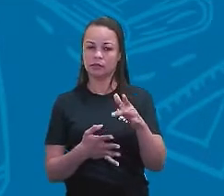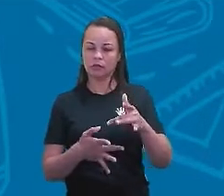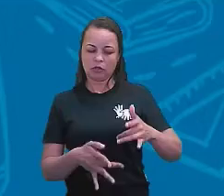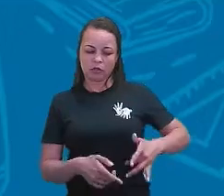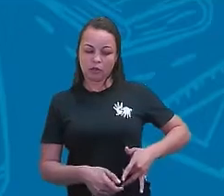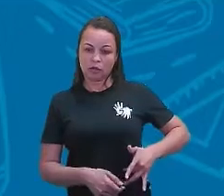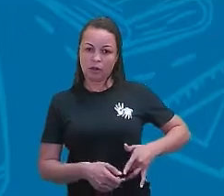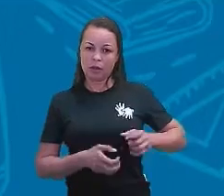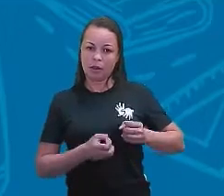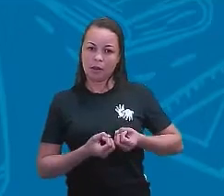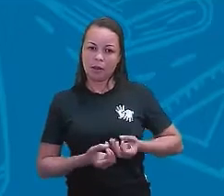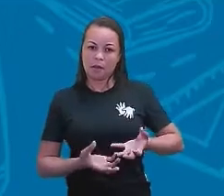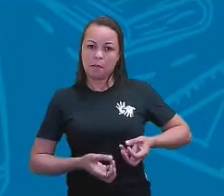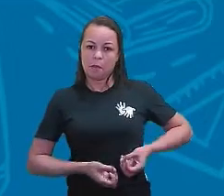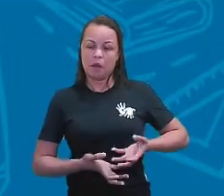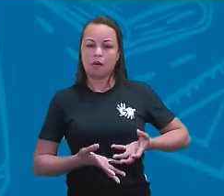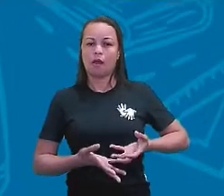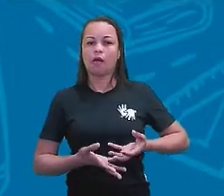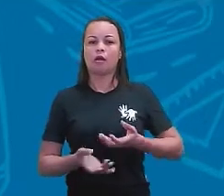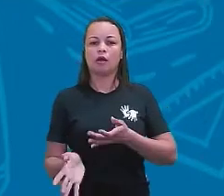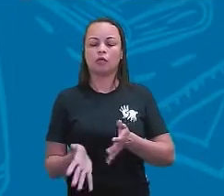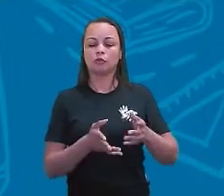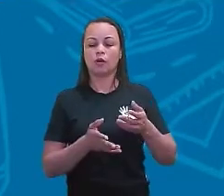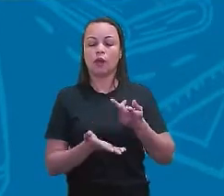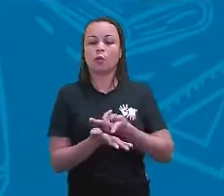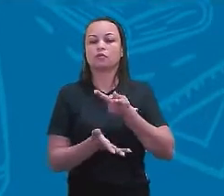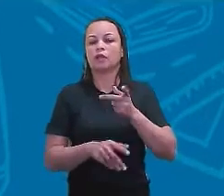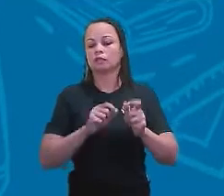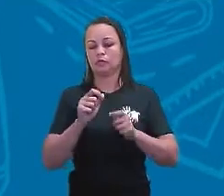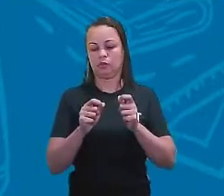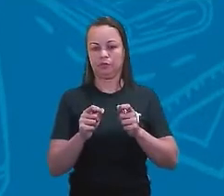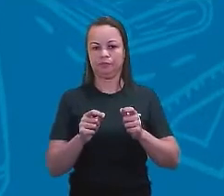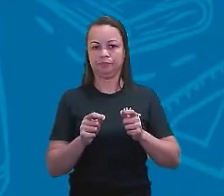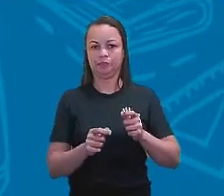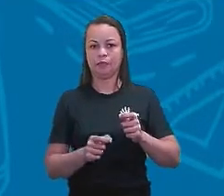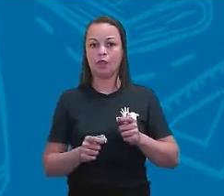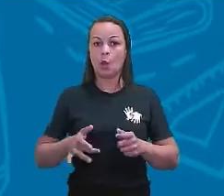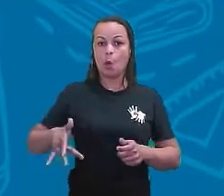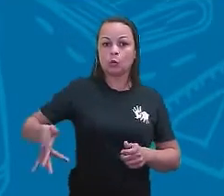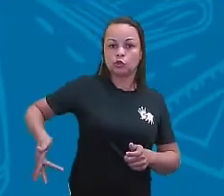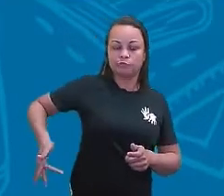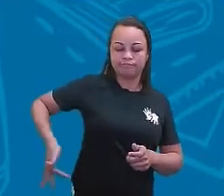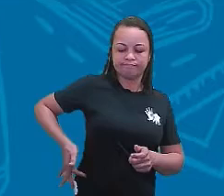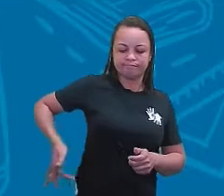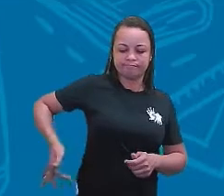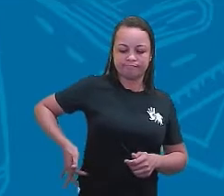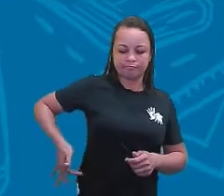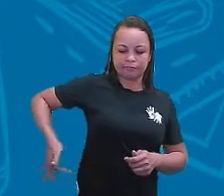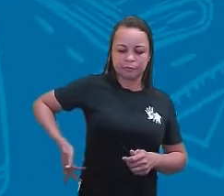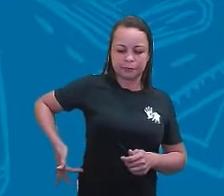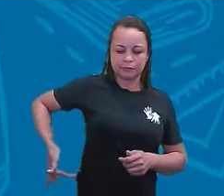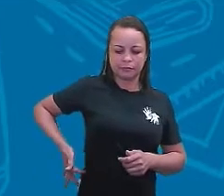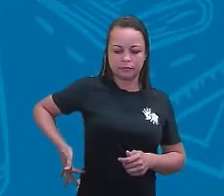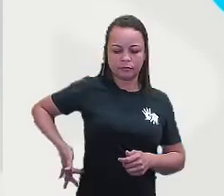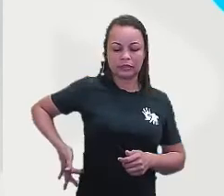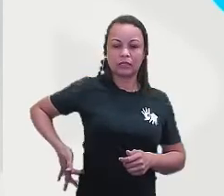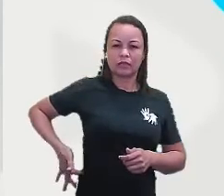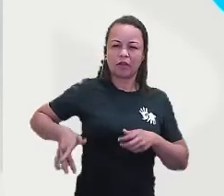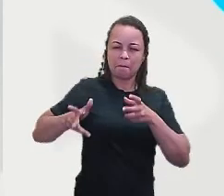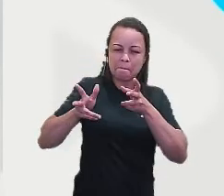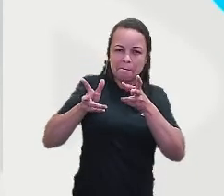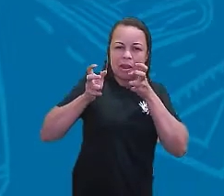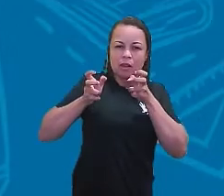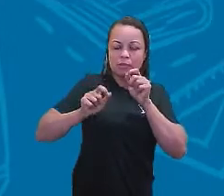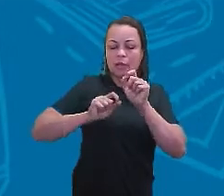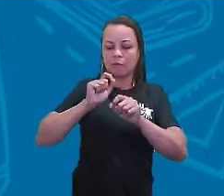liberada pelo fígado, o que é que vai acontecer? Os rins, que vocês estão vendo aí, eles vão perceber, tá? Essas estruturas